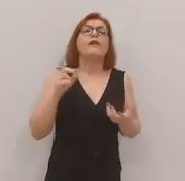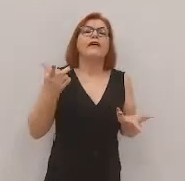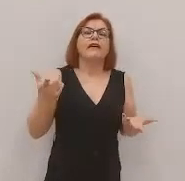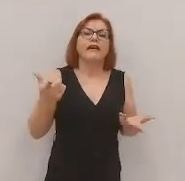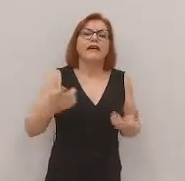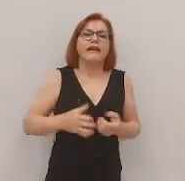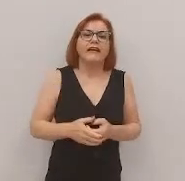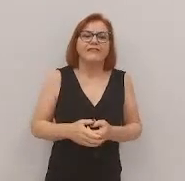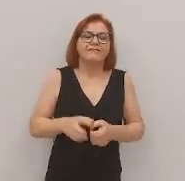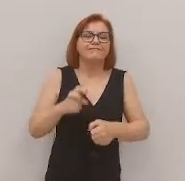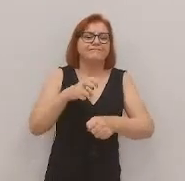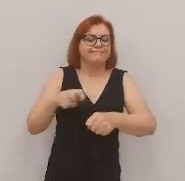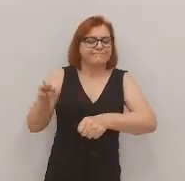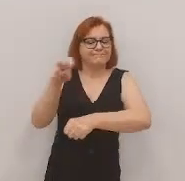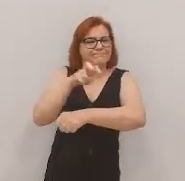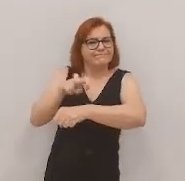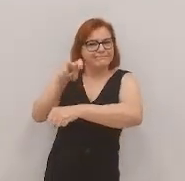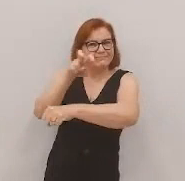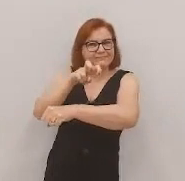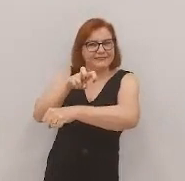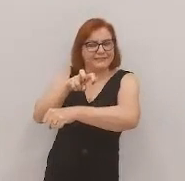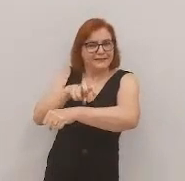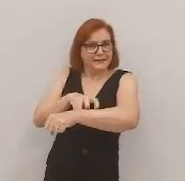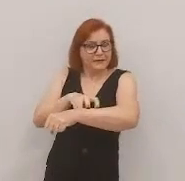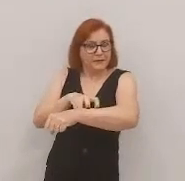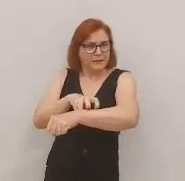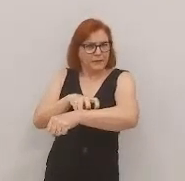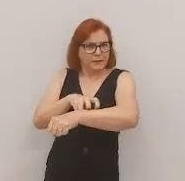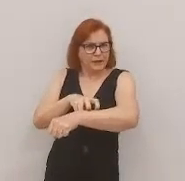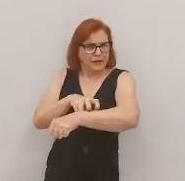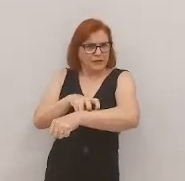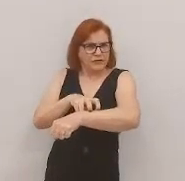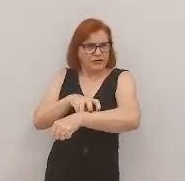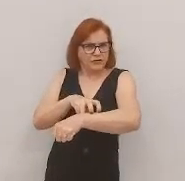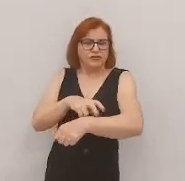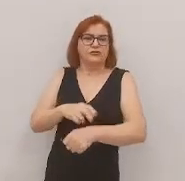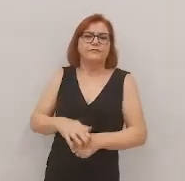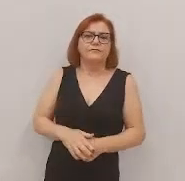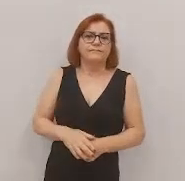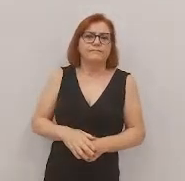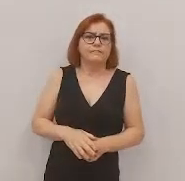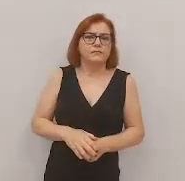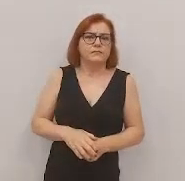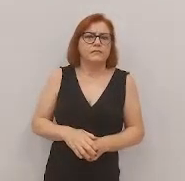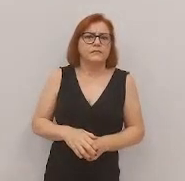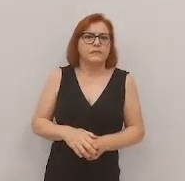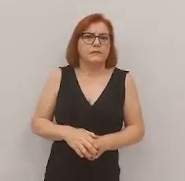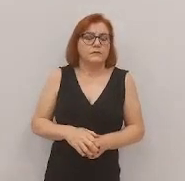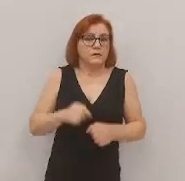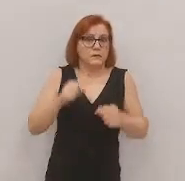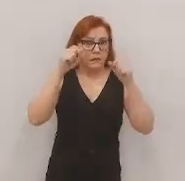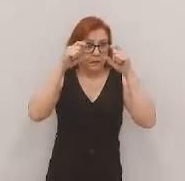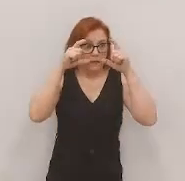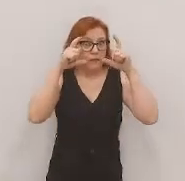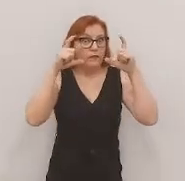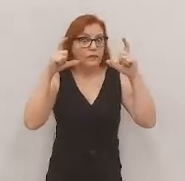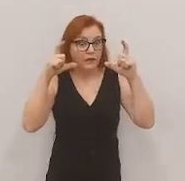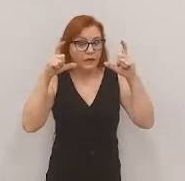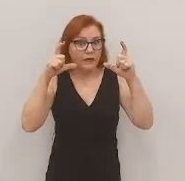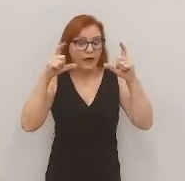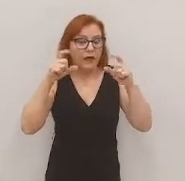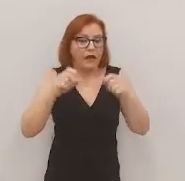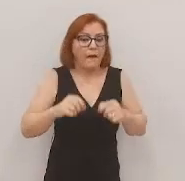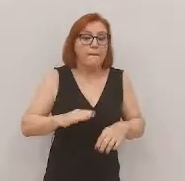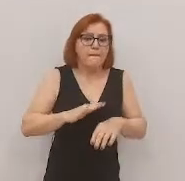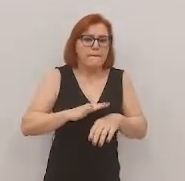Mas a serpente, mais sagaz que todos os animais selváticos que o Senhor Deus